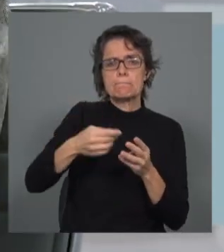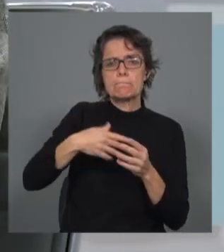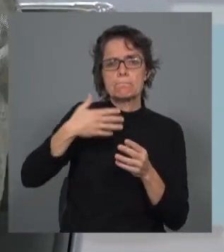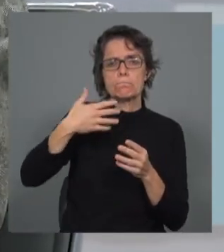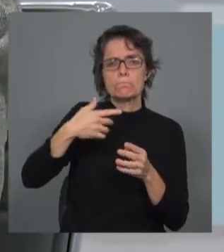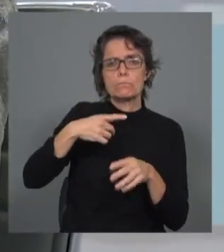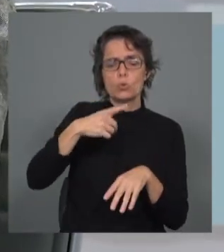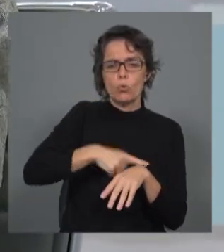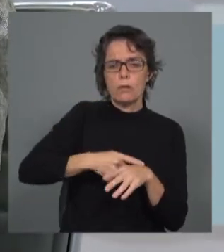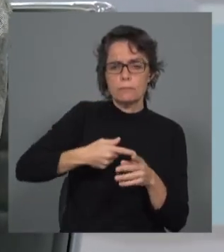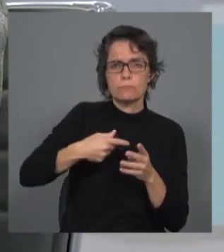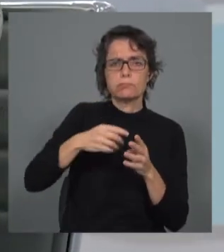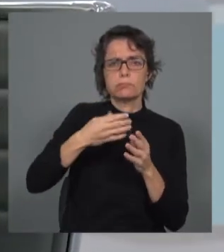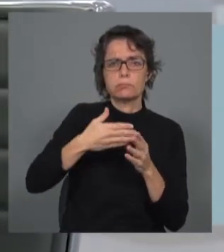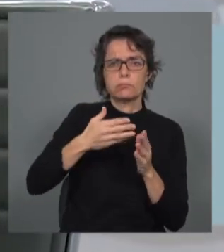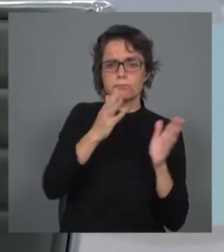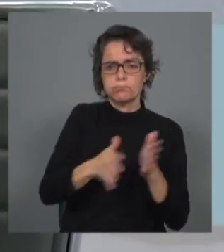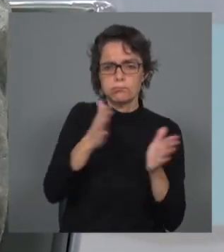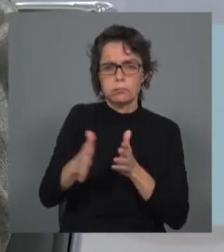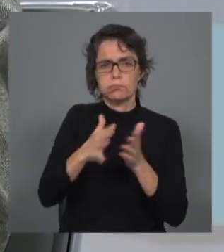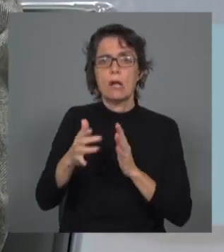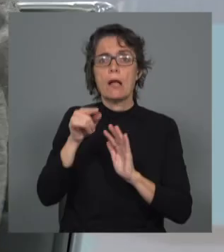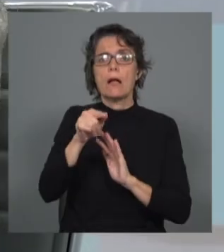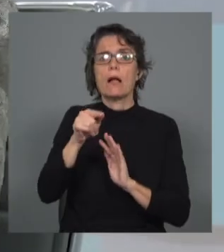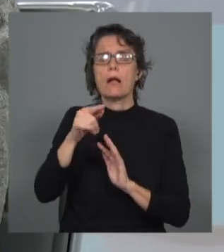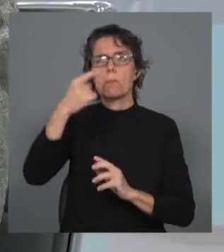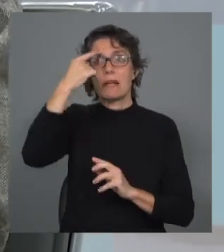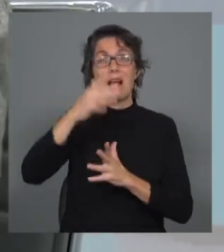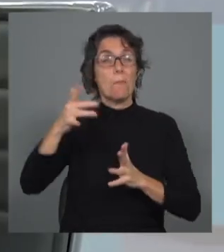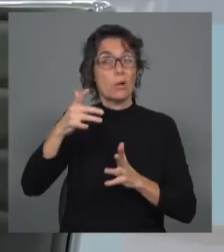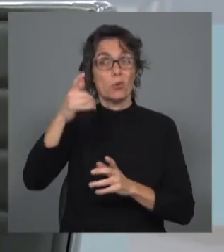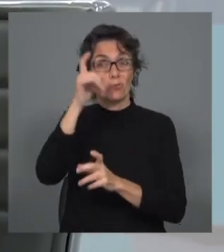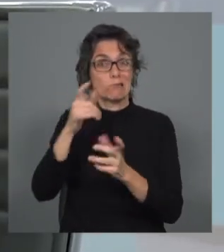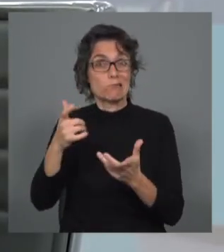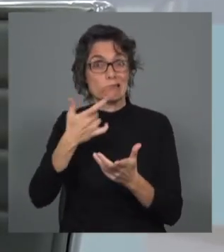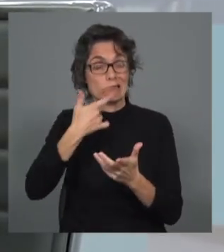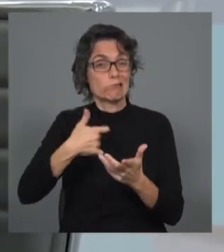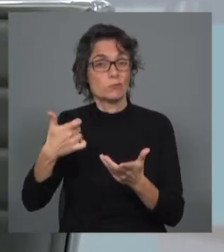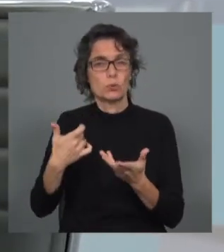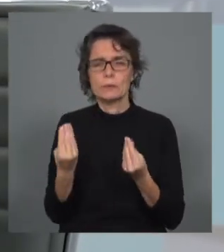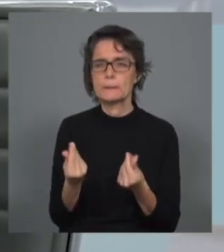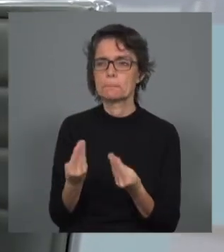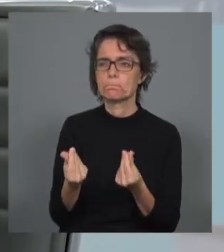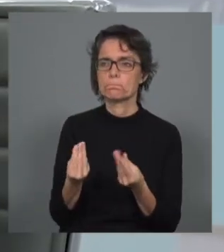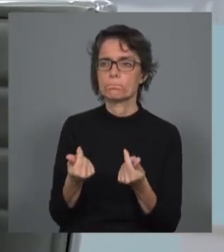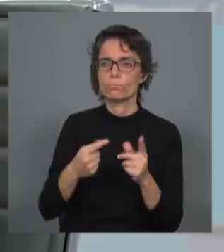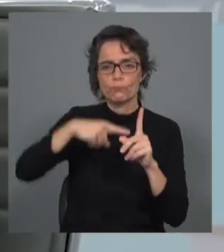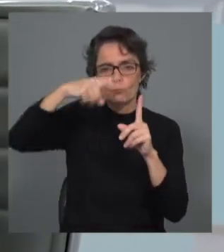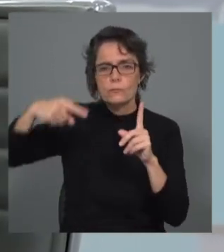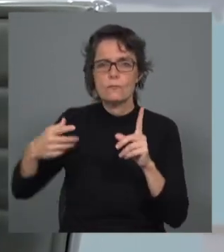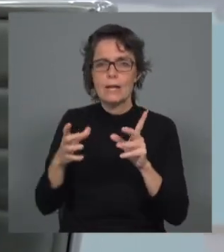tudo isto. E a maior parte daqueles que me perguntam não têm dados reais, dados de